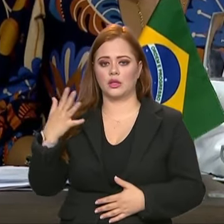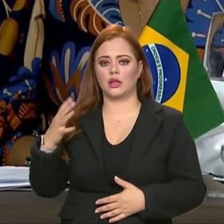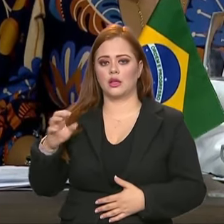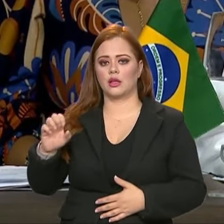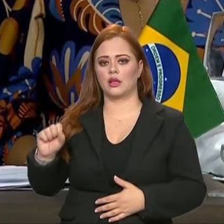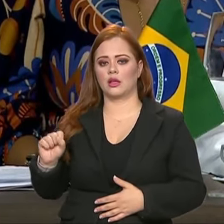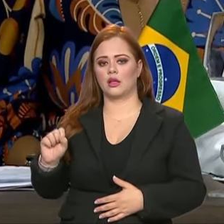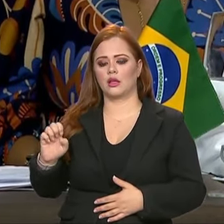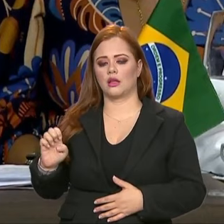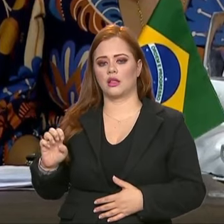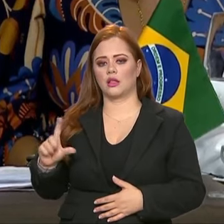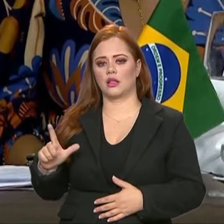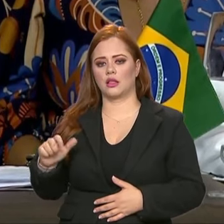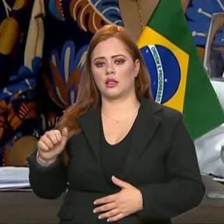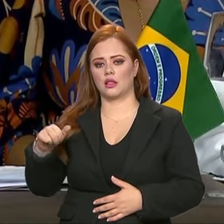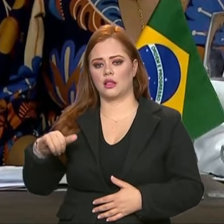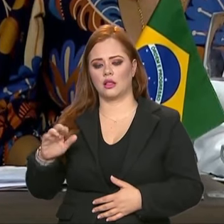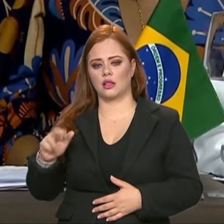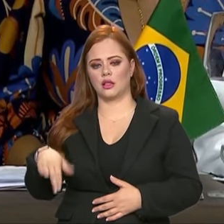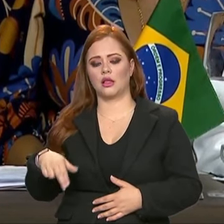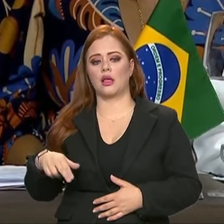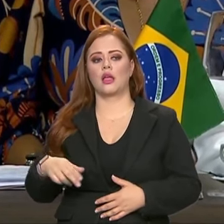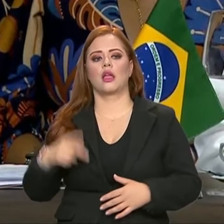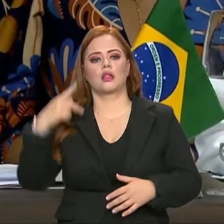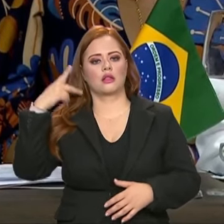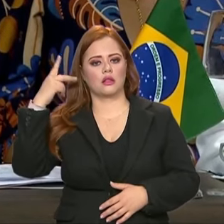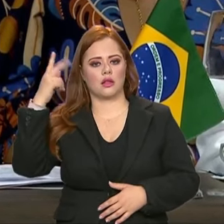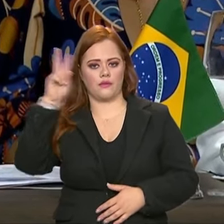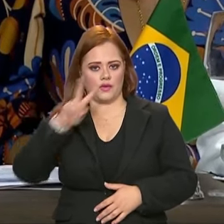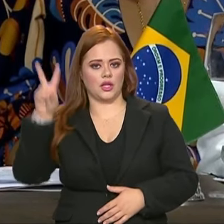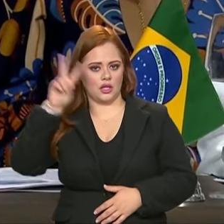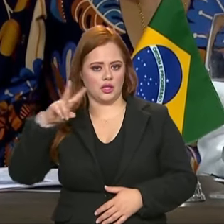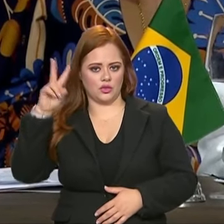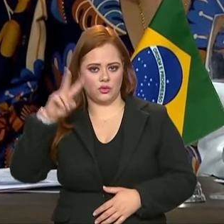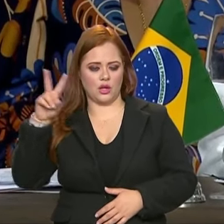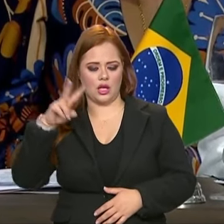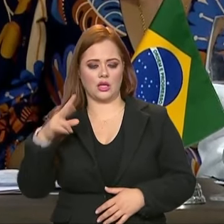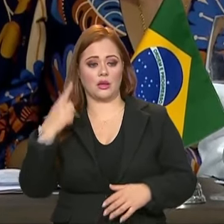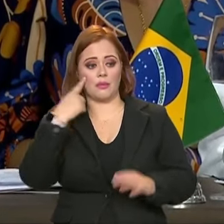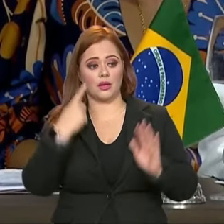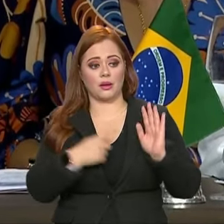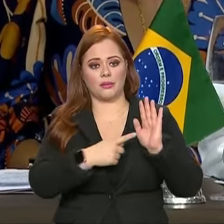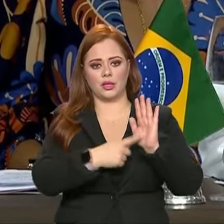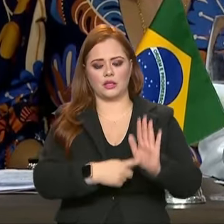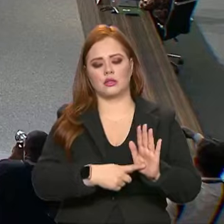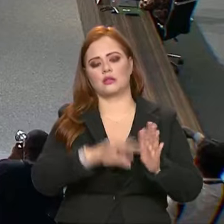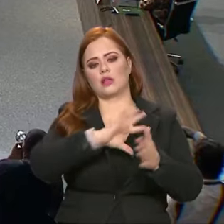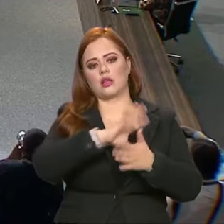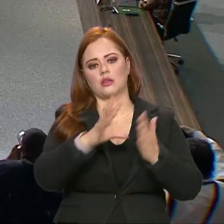da Venezuela, para nos apresentar a plenária Amazônias Negras.